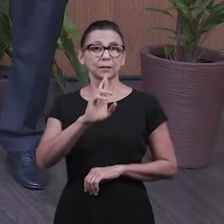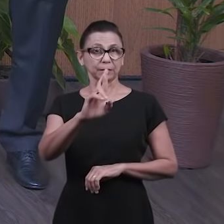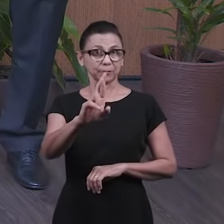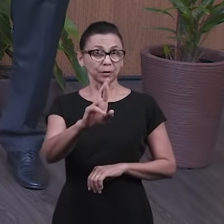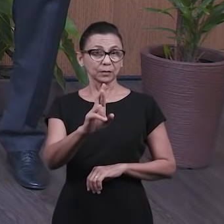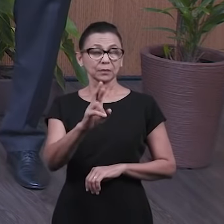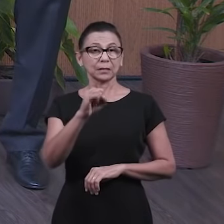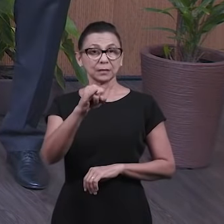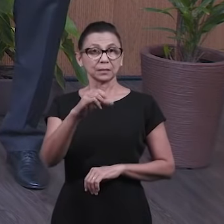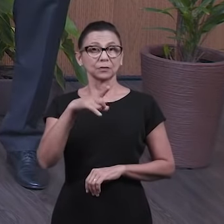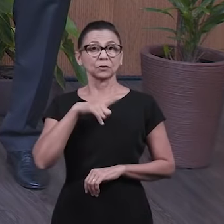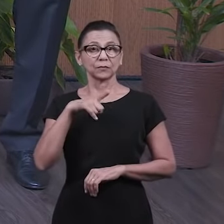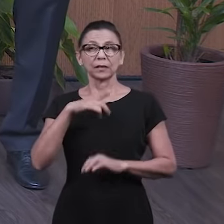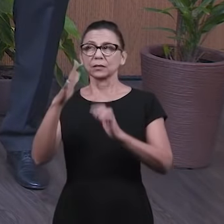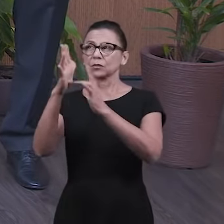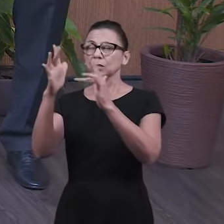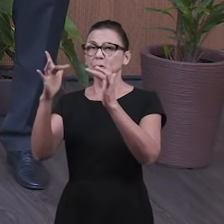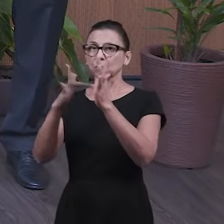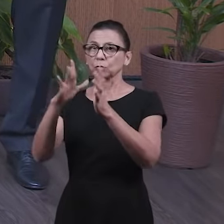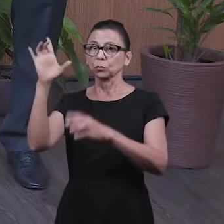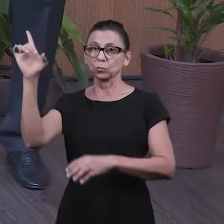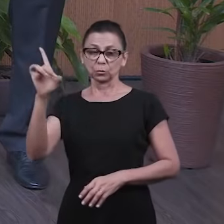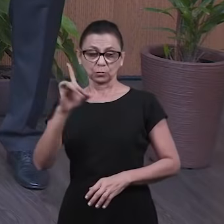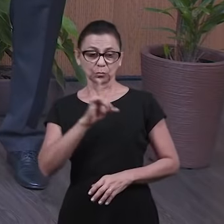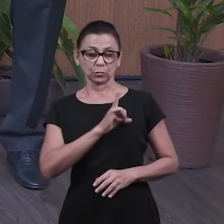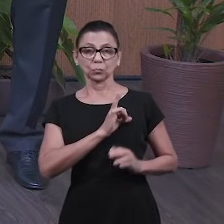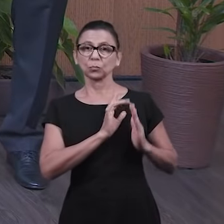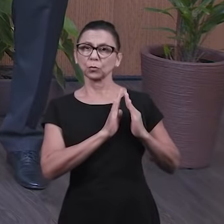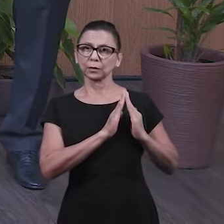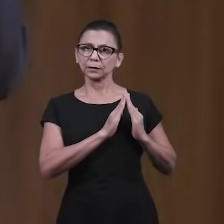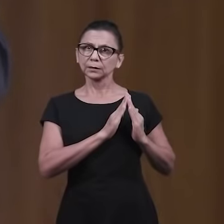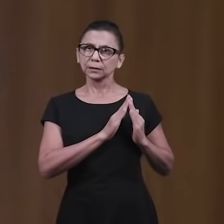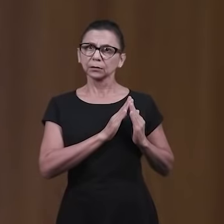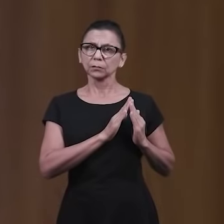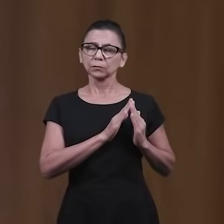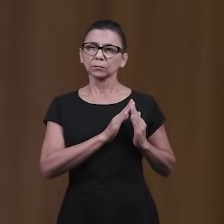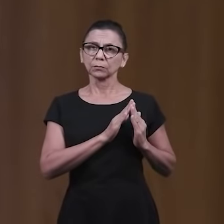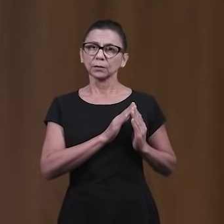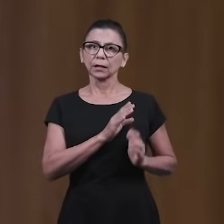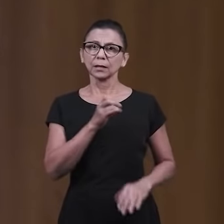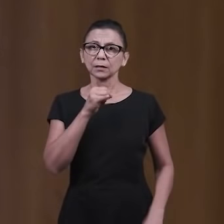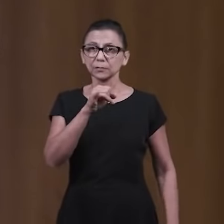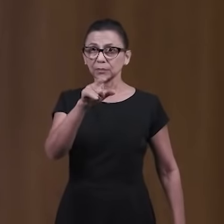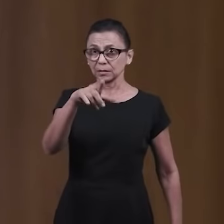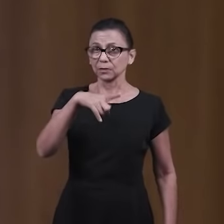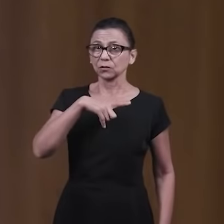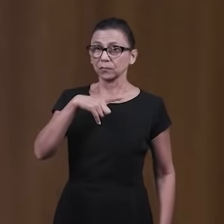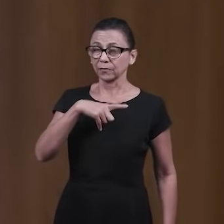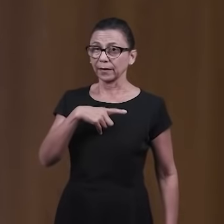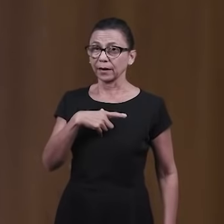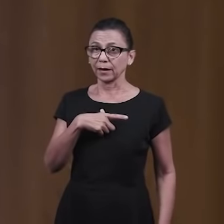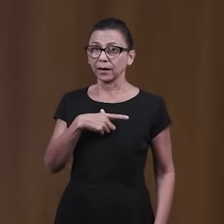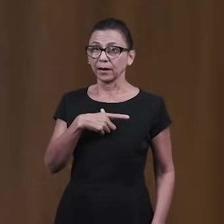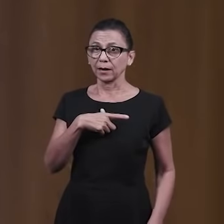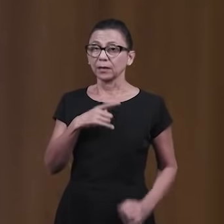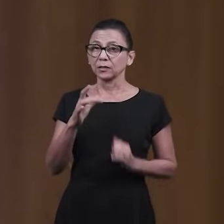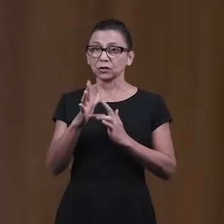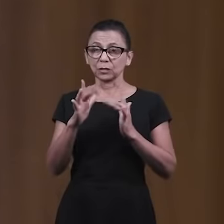coração. Aquele que tem Jesus na sua vida, observem, não perde